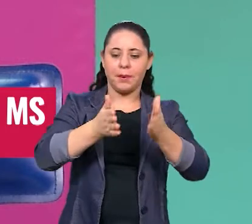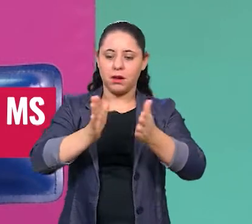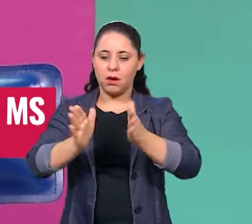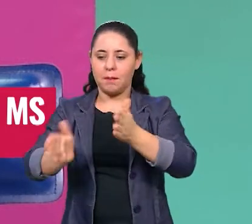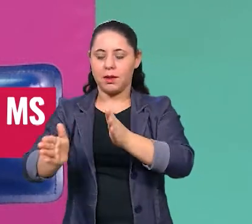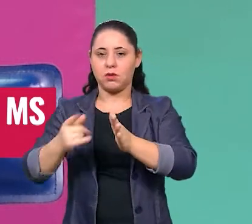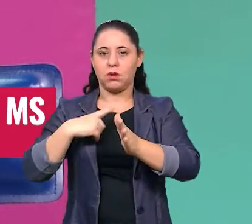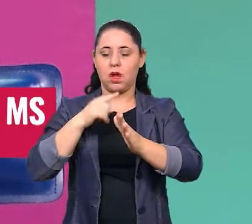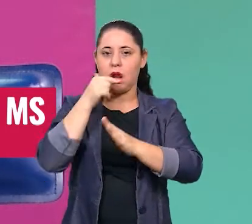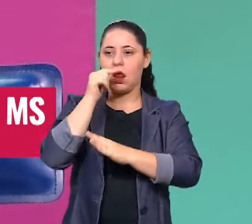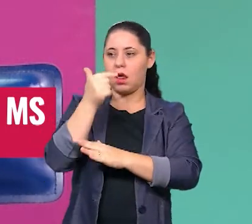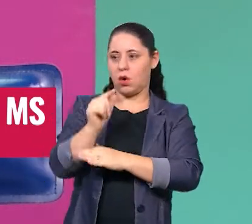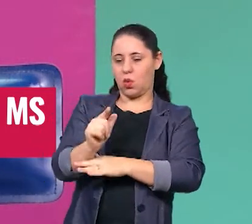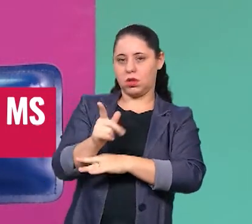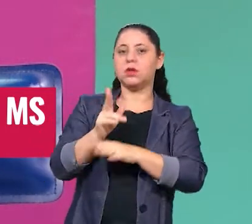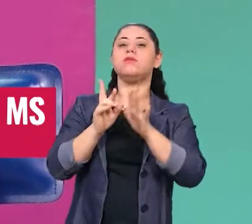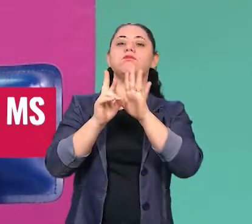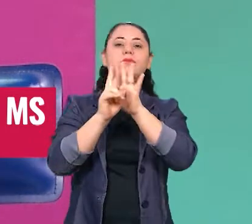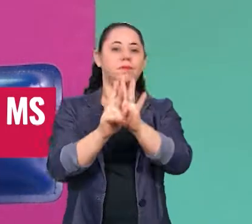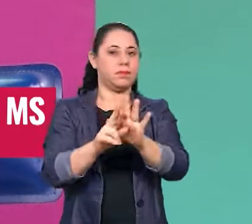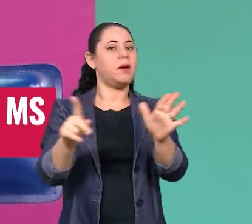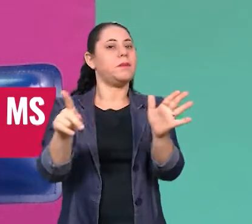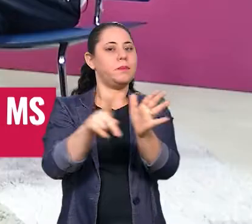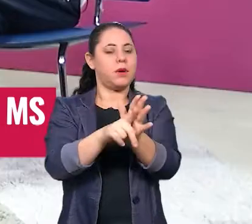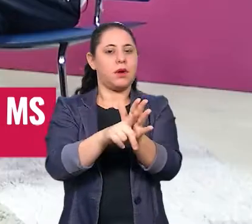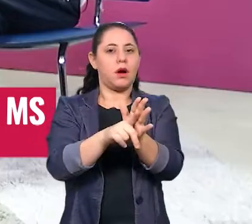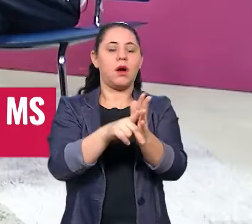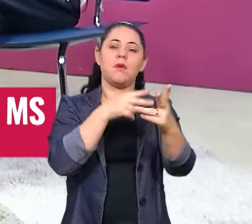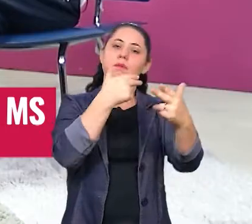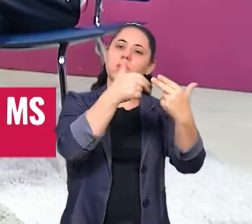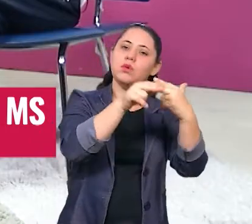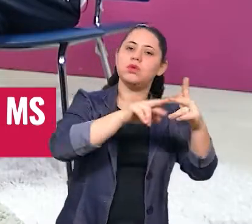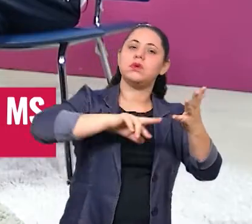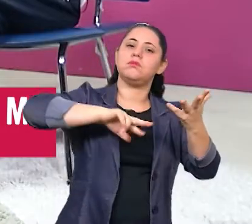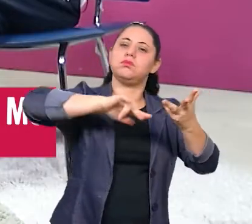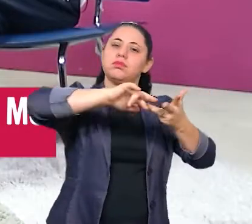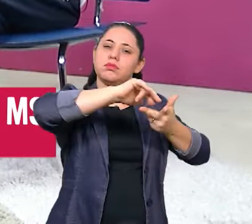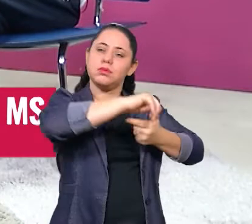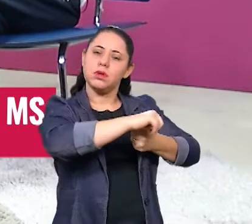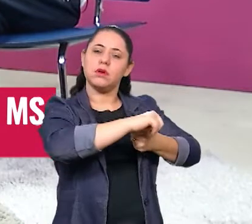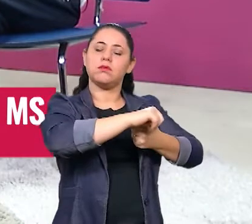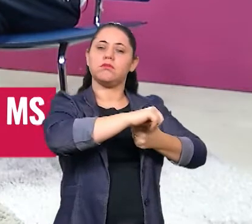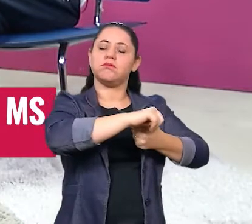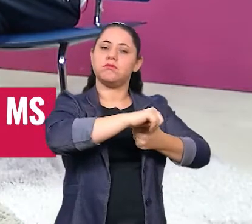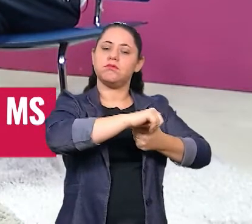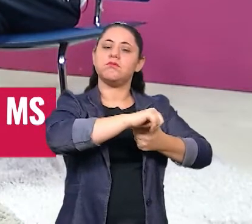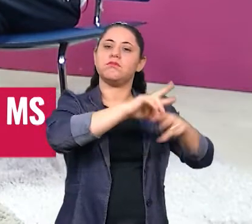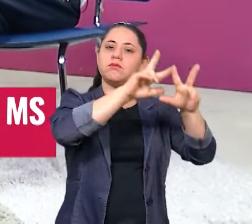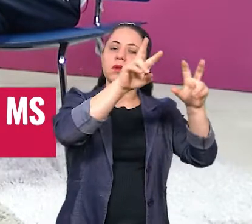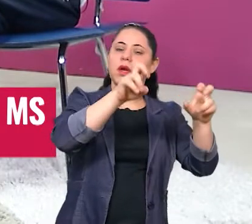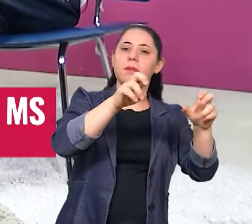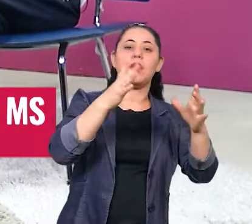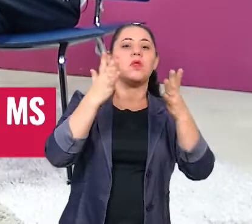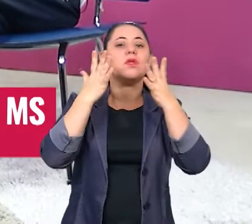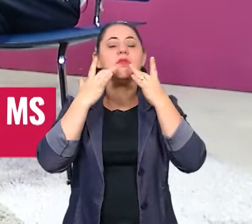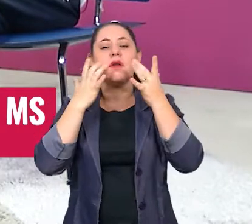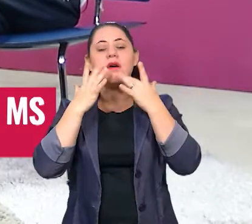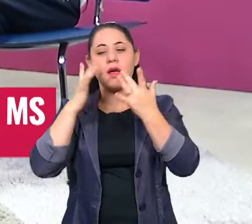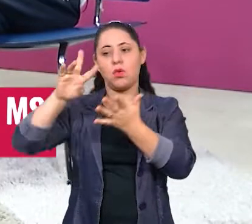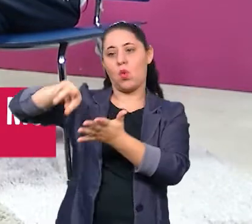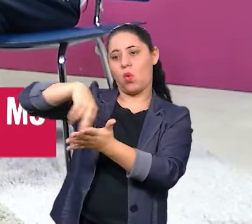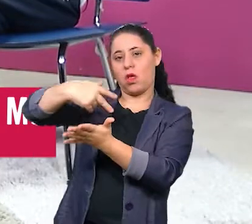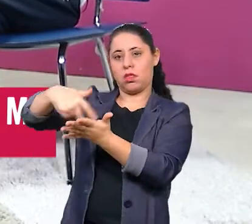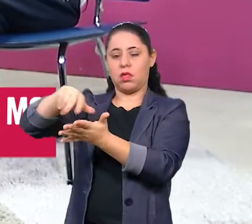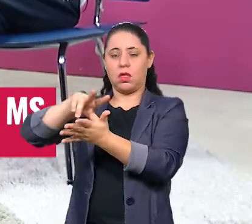sejam representadas, sejam elas as músicas nas suas diversas categorias, o teatro, a dança, a arte e cultura